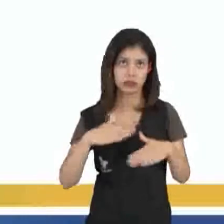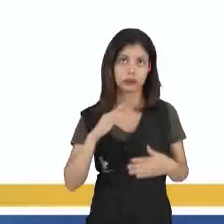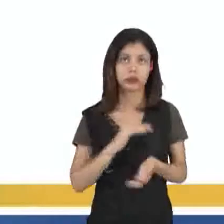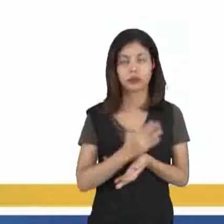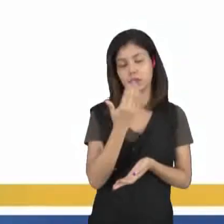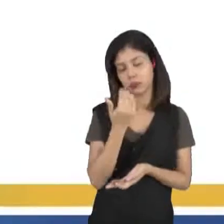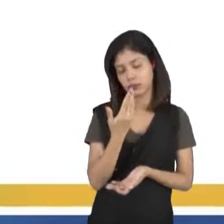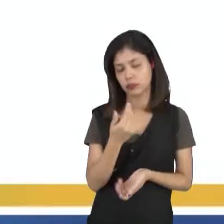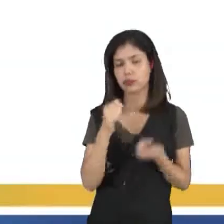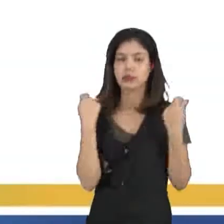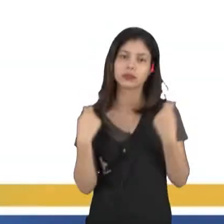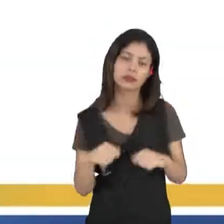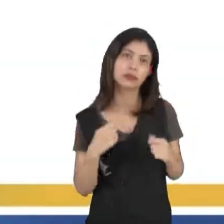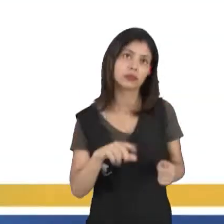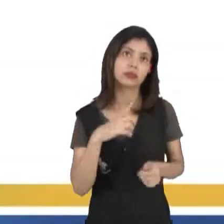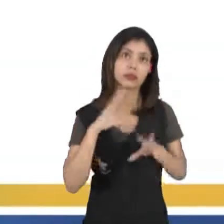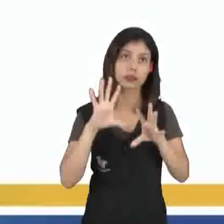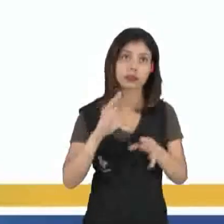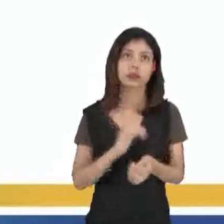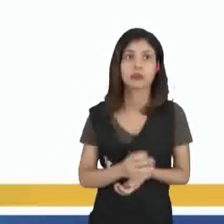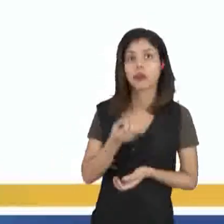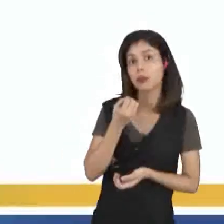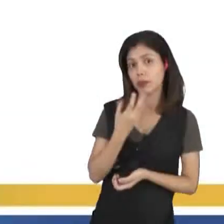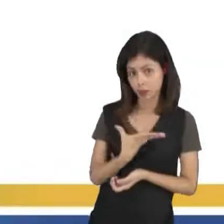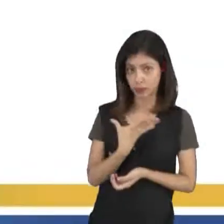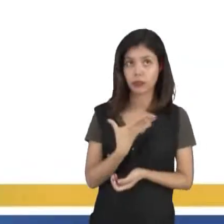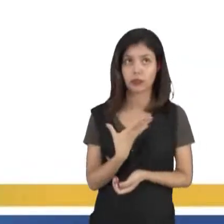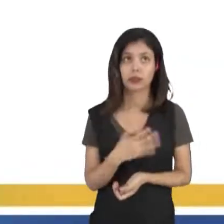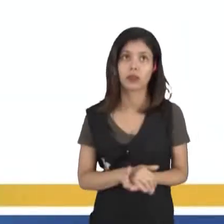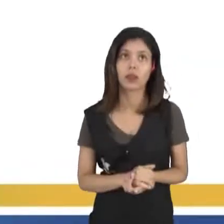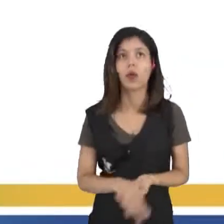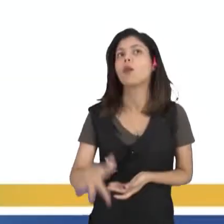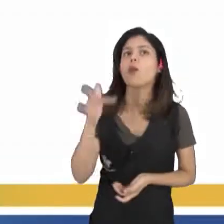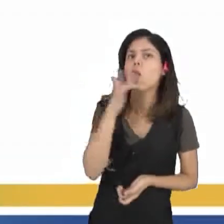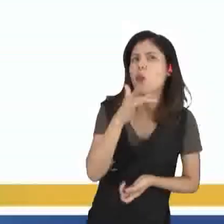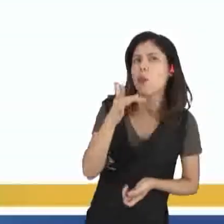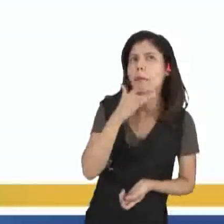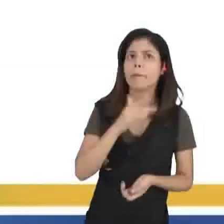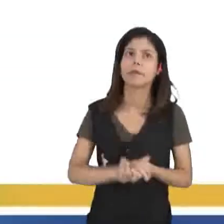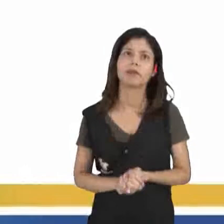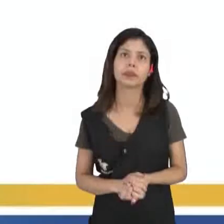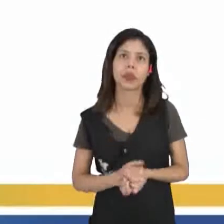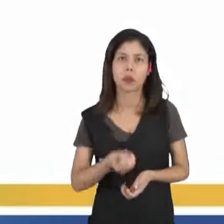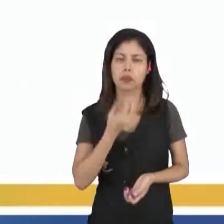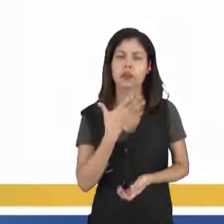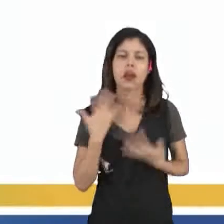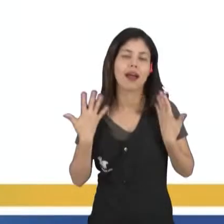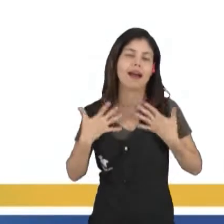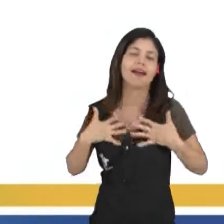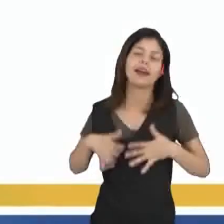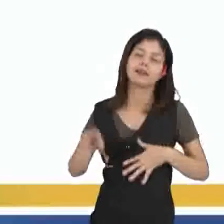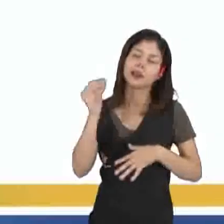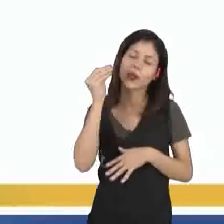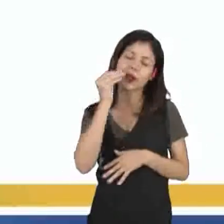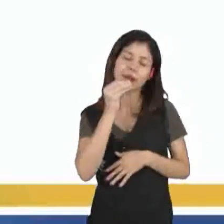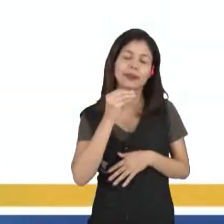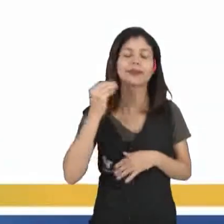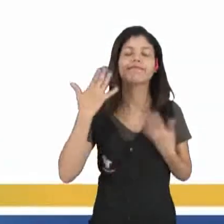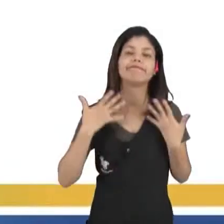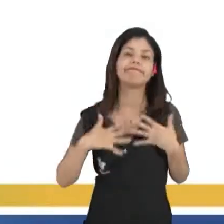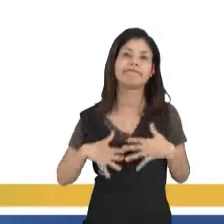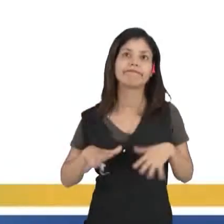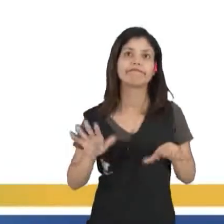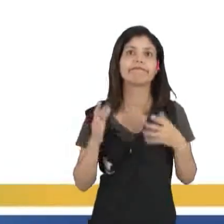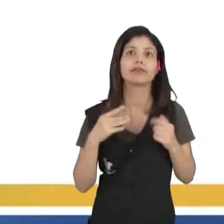esse movimento, o alimento ele deve ser bom, tão gostoso que merece ser saboreado com